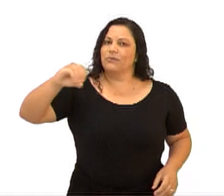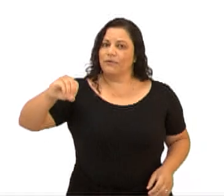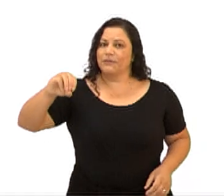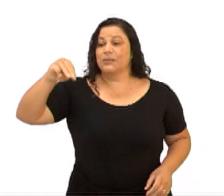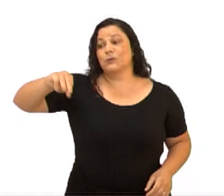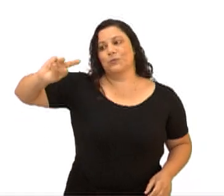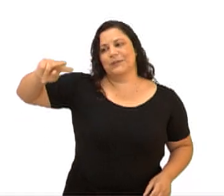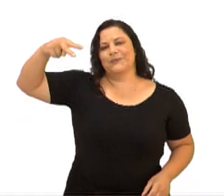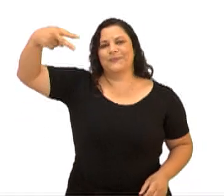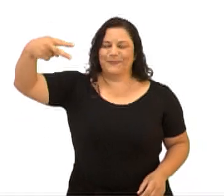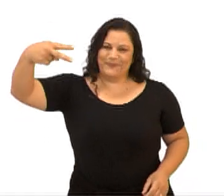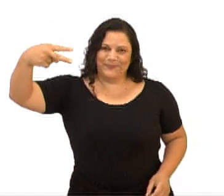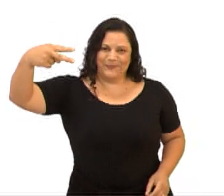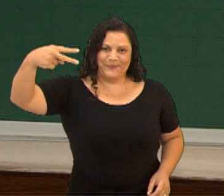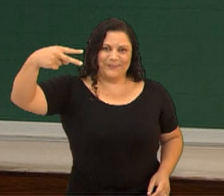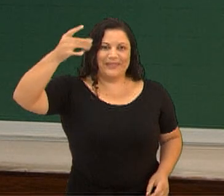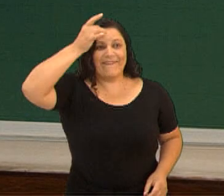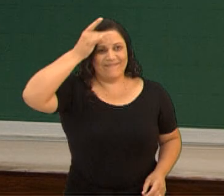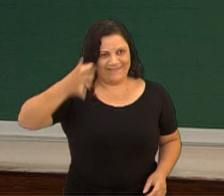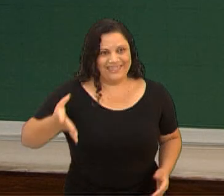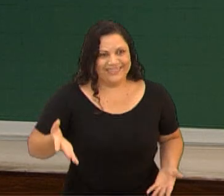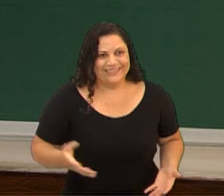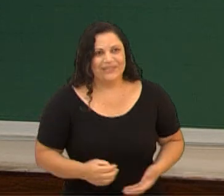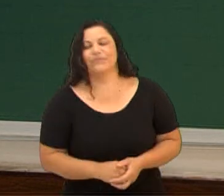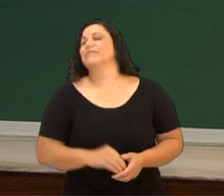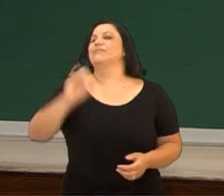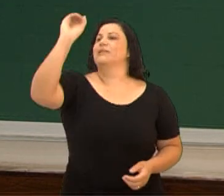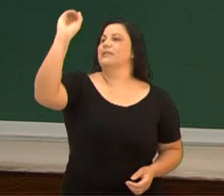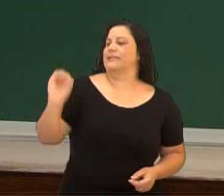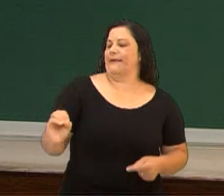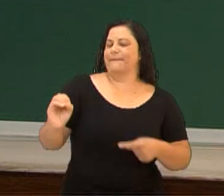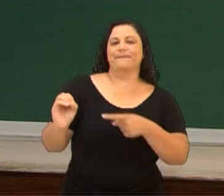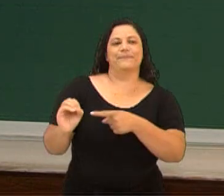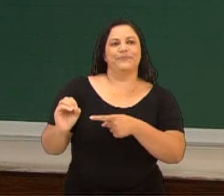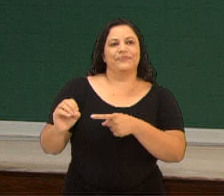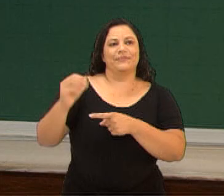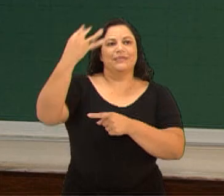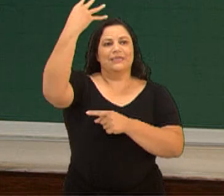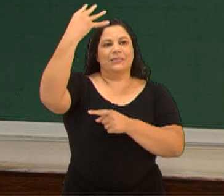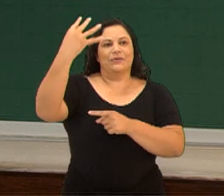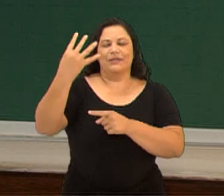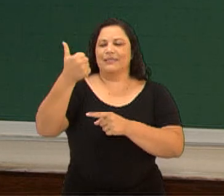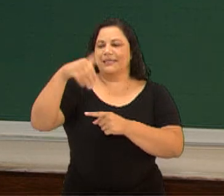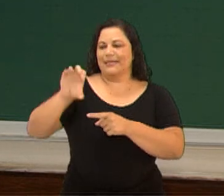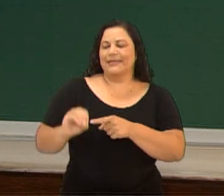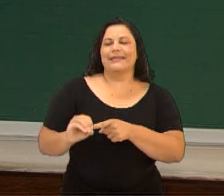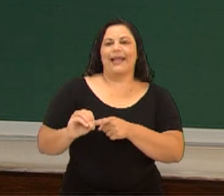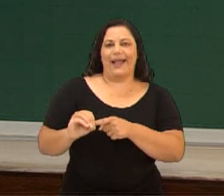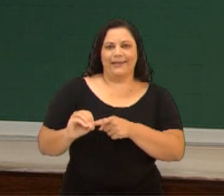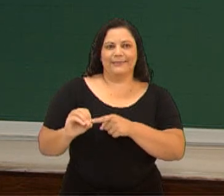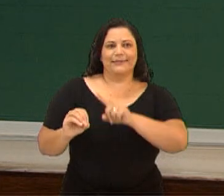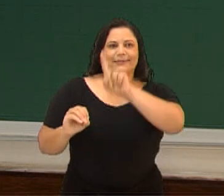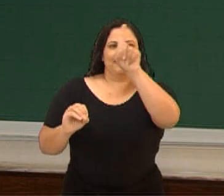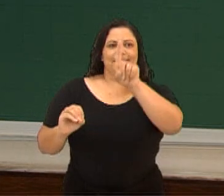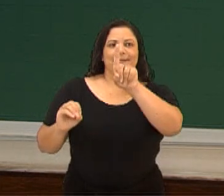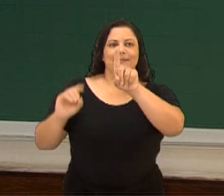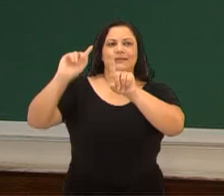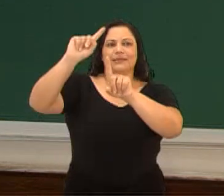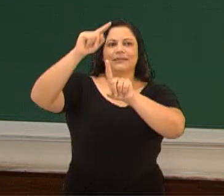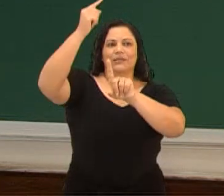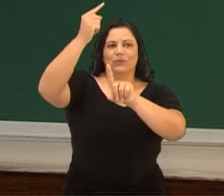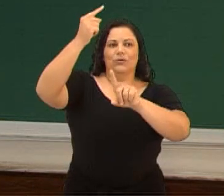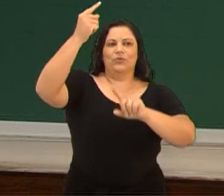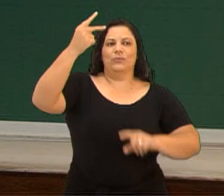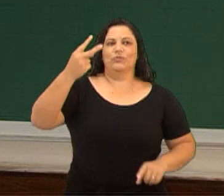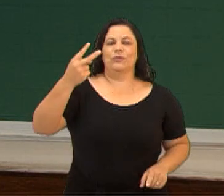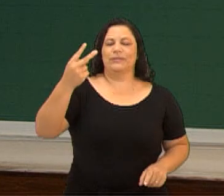metros quadrados. Tranquilo? Olha, 0 com 0, 0, 4 com 6, 10, sobe 1, ó. 1 mais 1, 2,